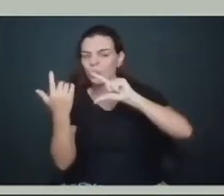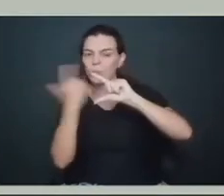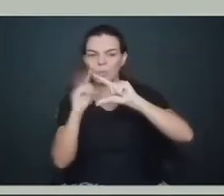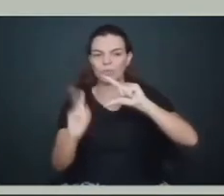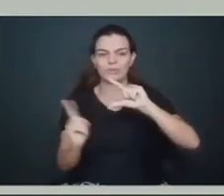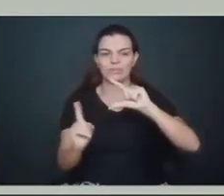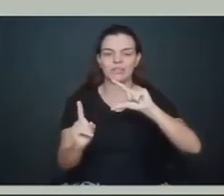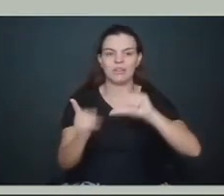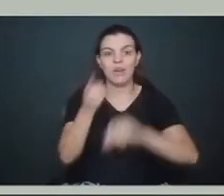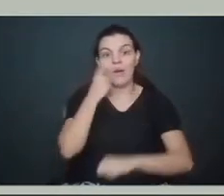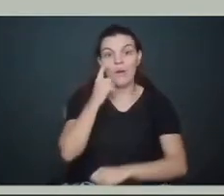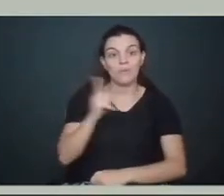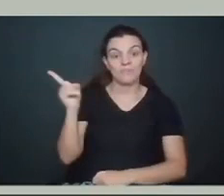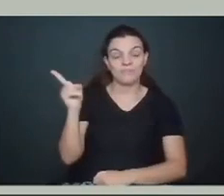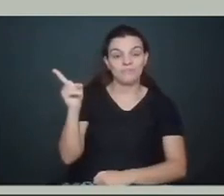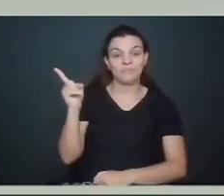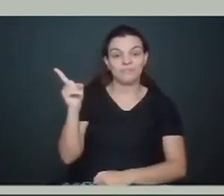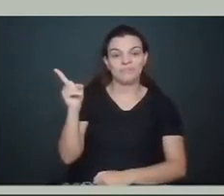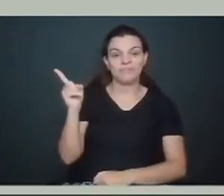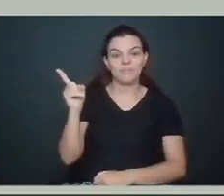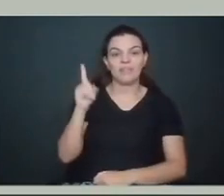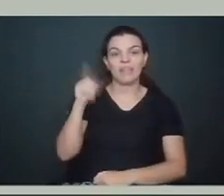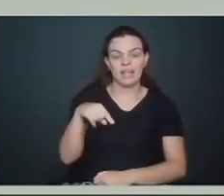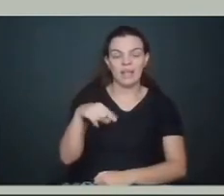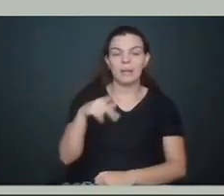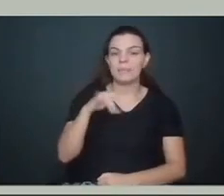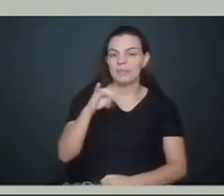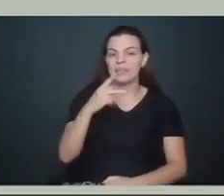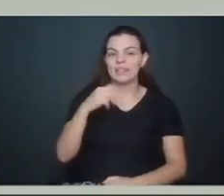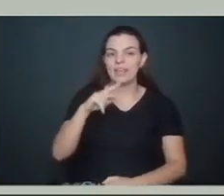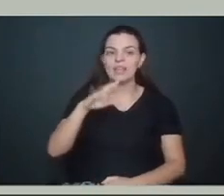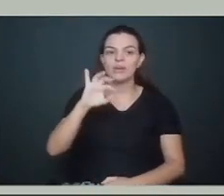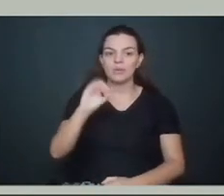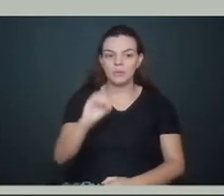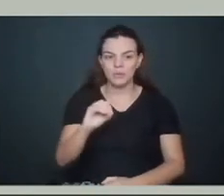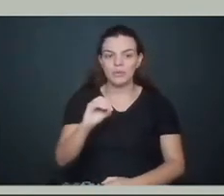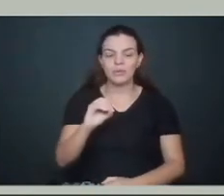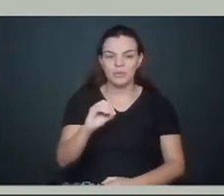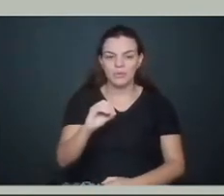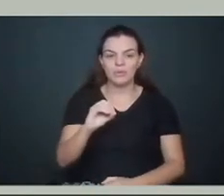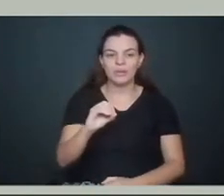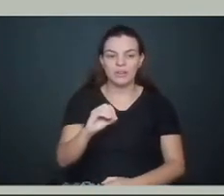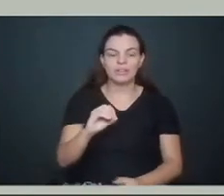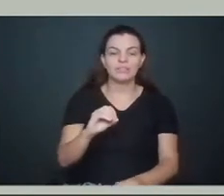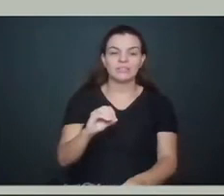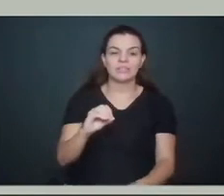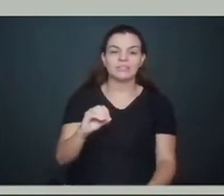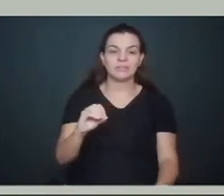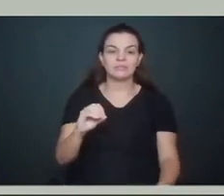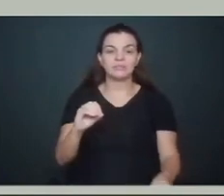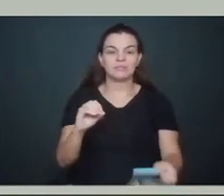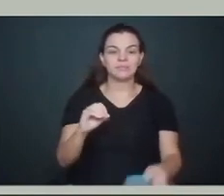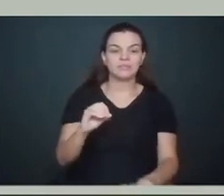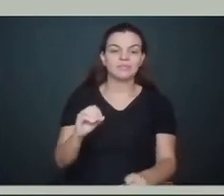então aqui é nosso. Nosso porque eu sou funcionário público, eu tenho dinheiro público